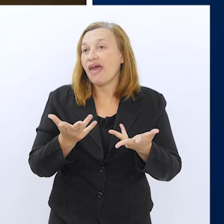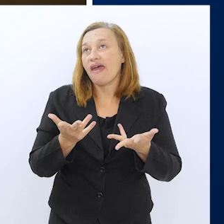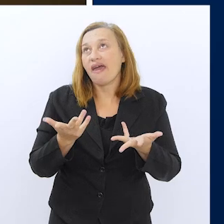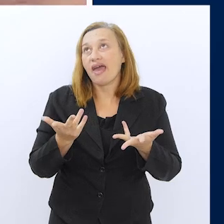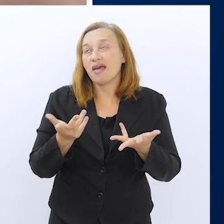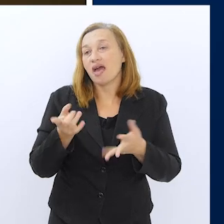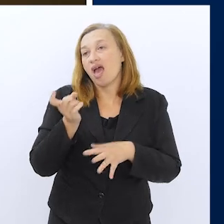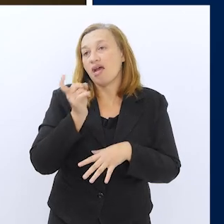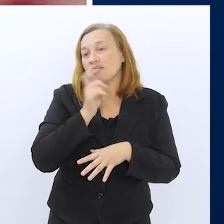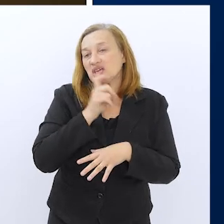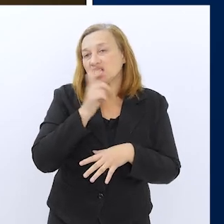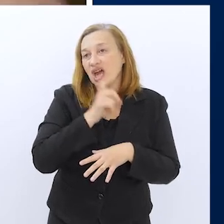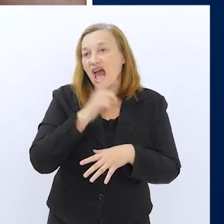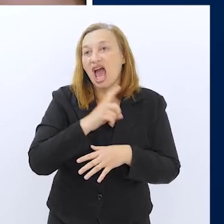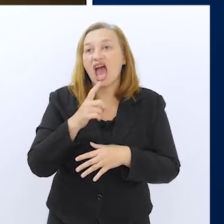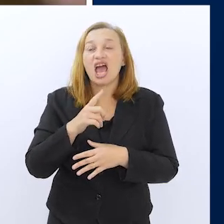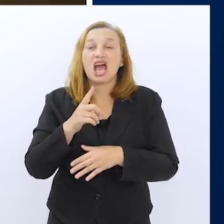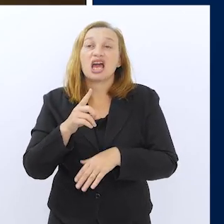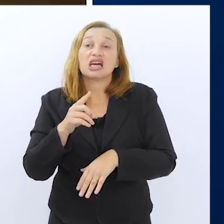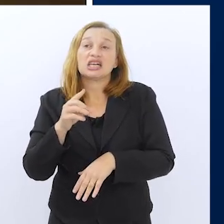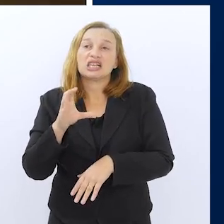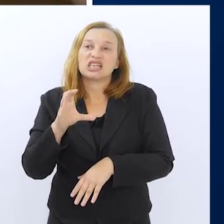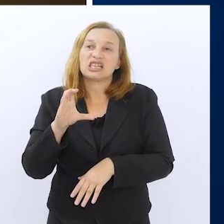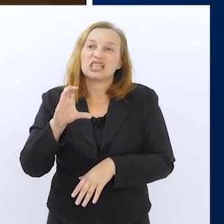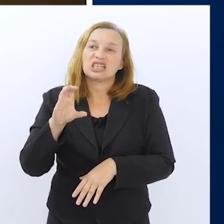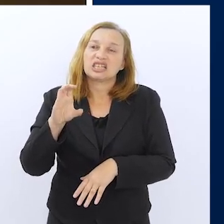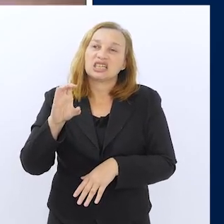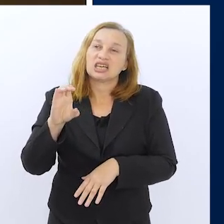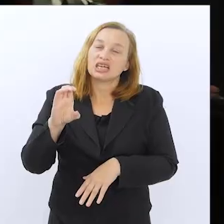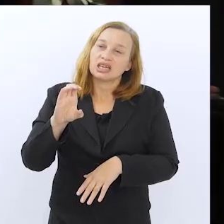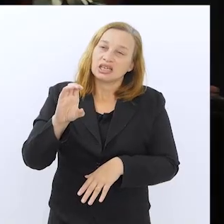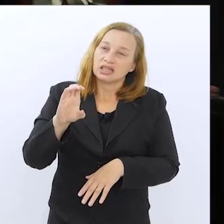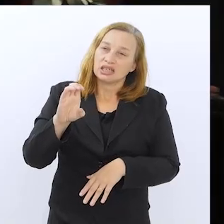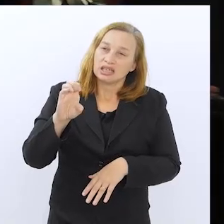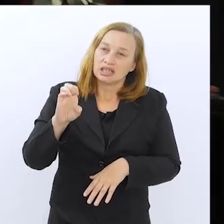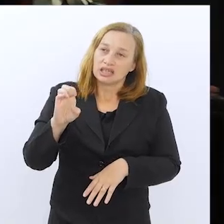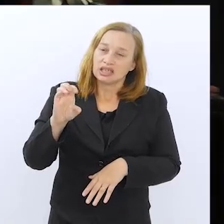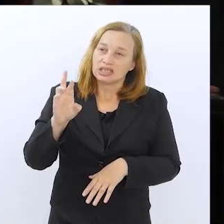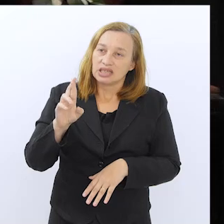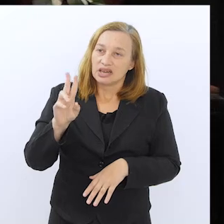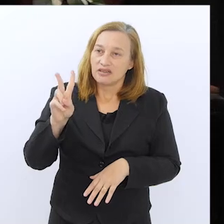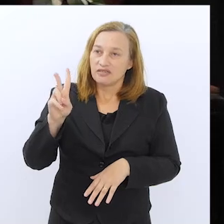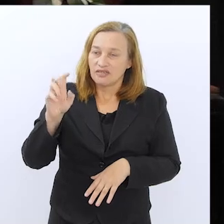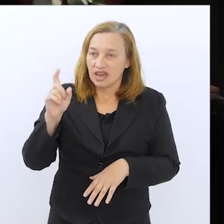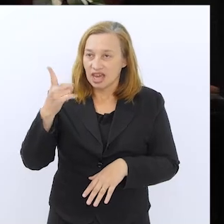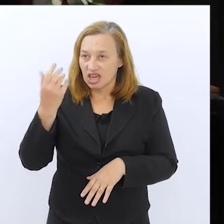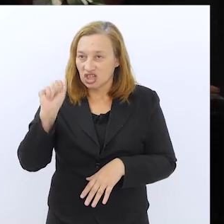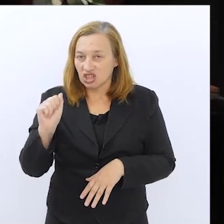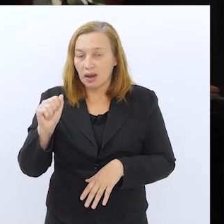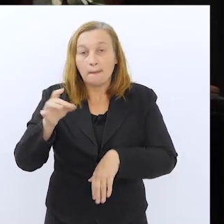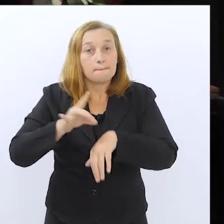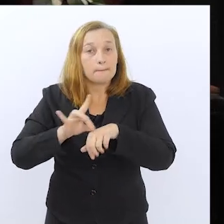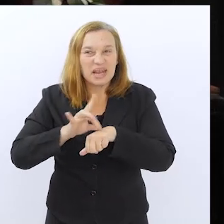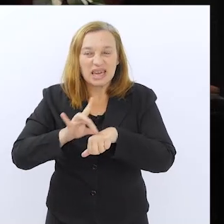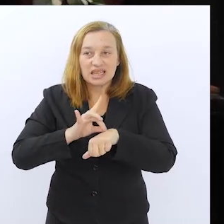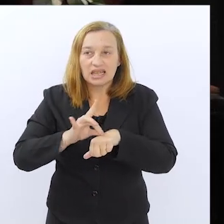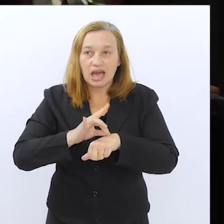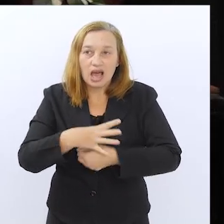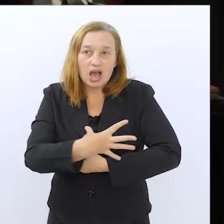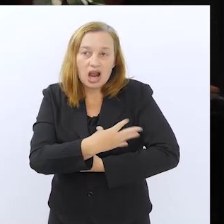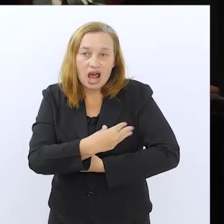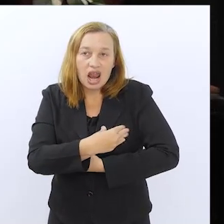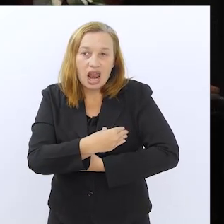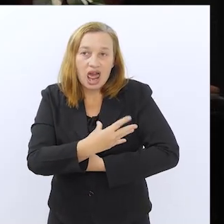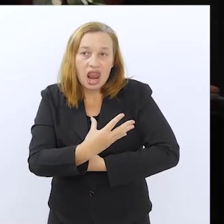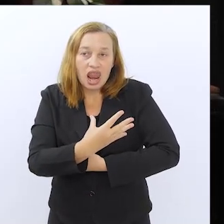mito essa questão de que álcool, né, aquela questão de cerveja preta aumenta a produção. Não. Nada disso. Isso aí só embebeda o bebê e faz de conta